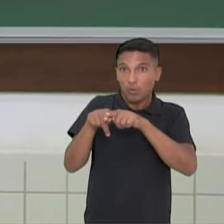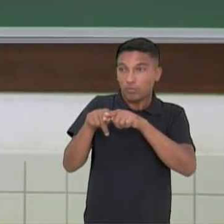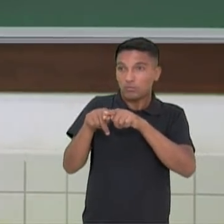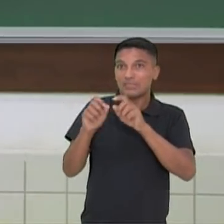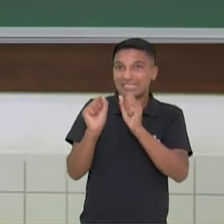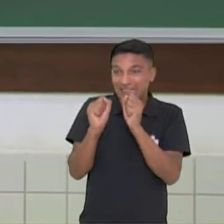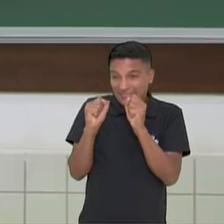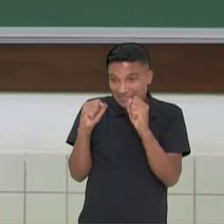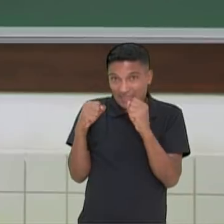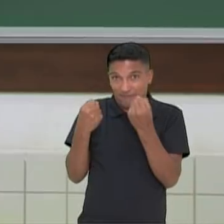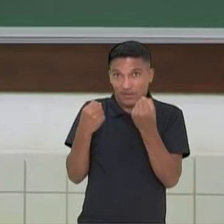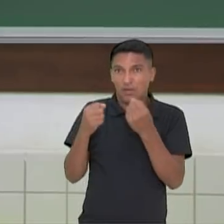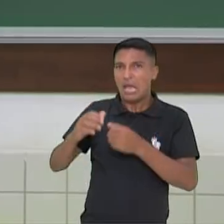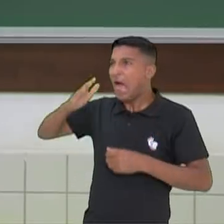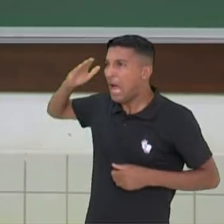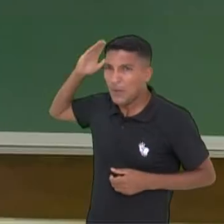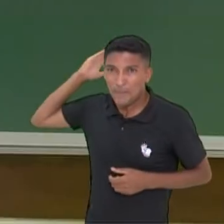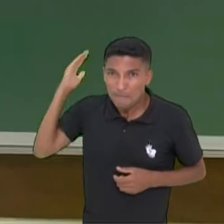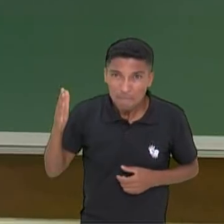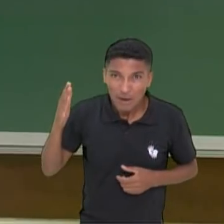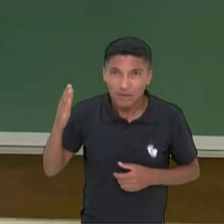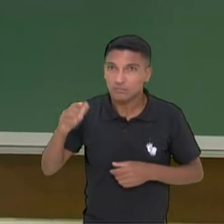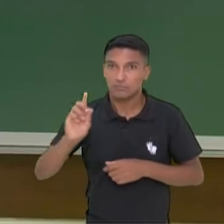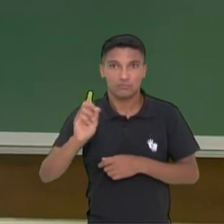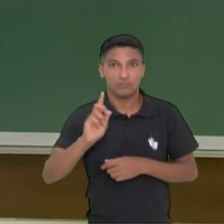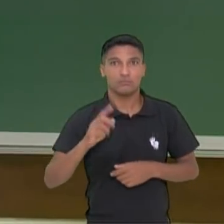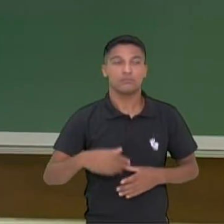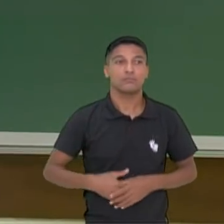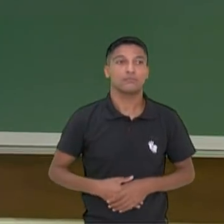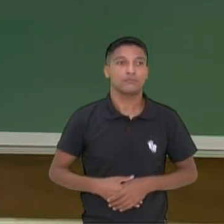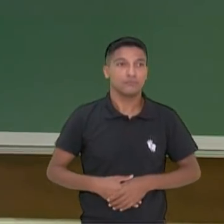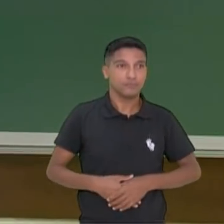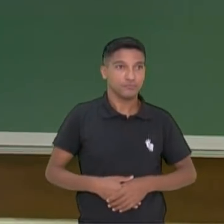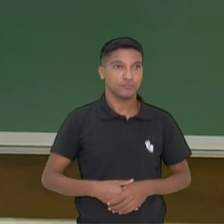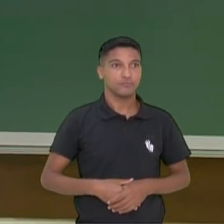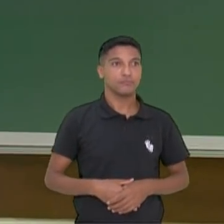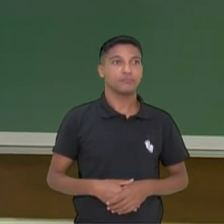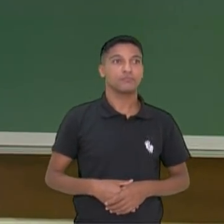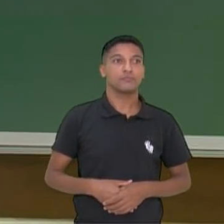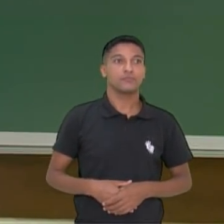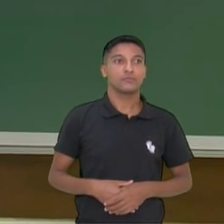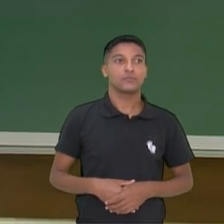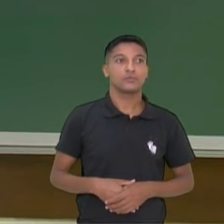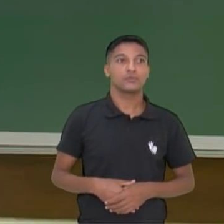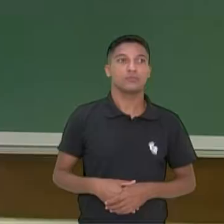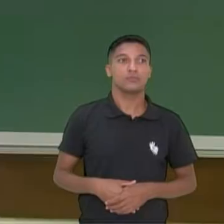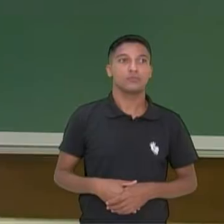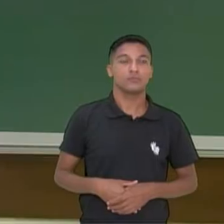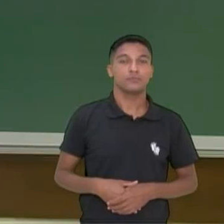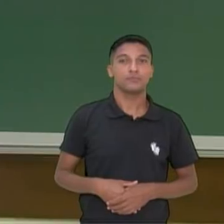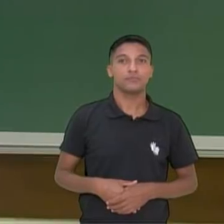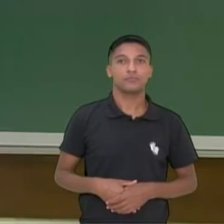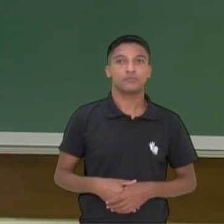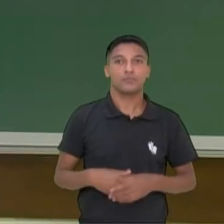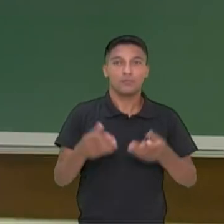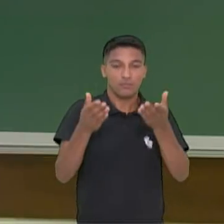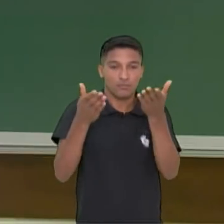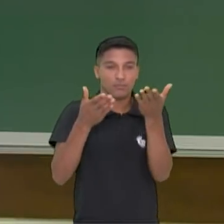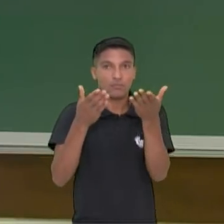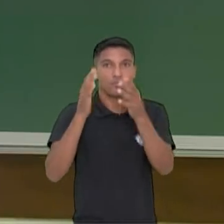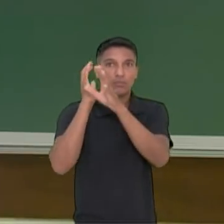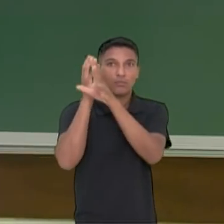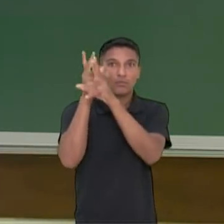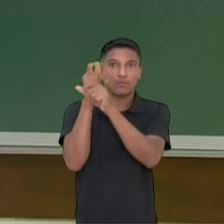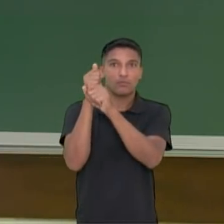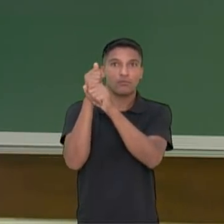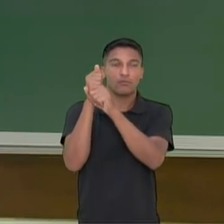não de ataque, ok? Vamos para frente, então? Uma pequena revisão agora do que a gente viu